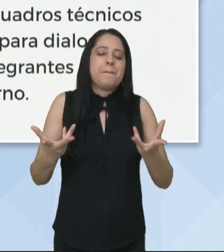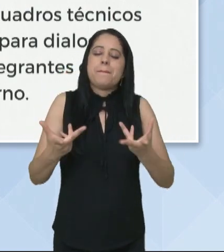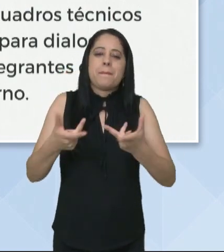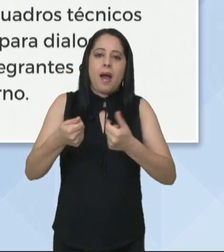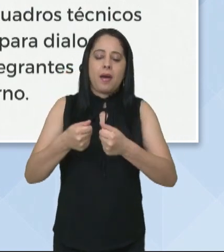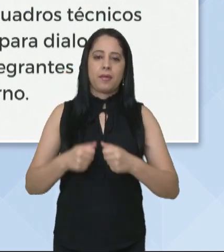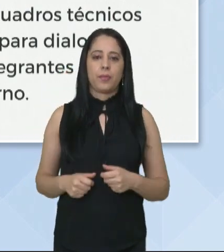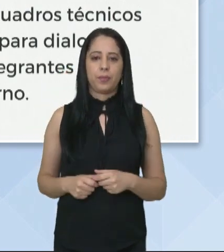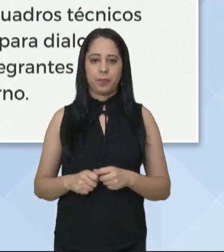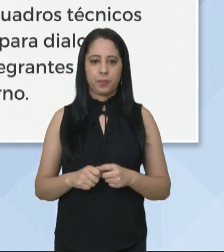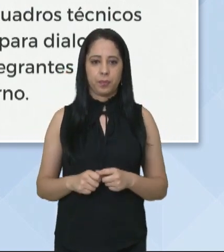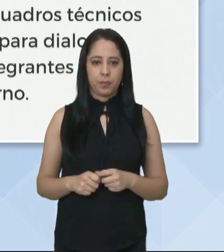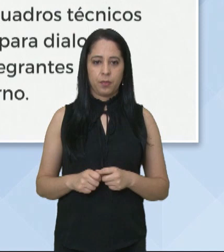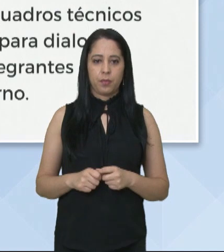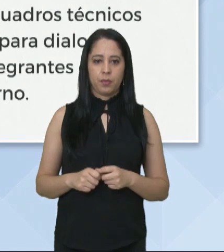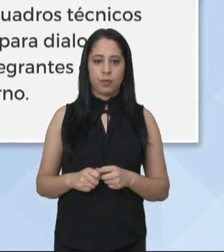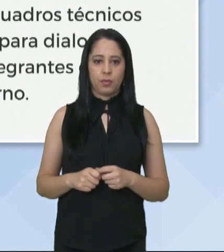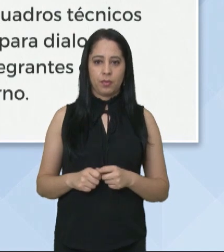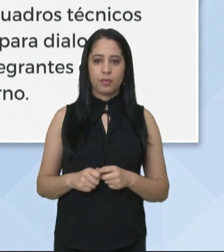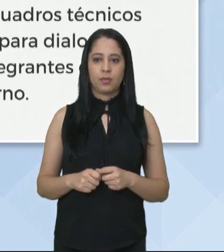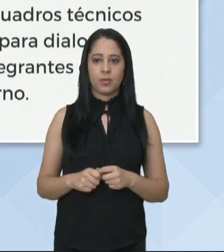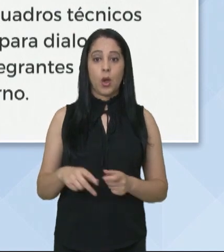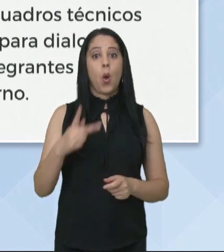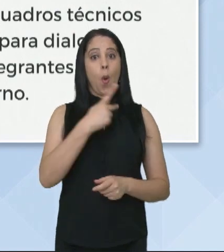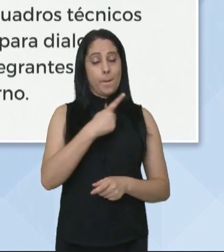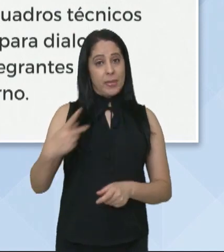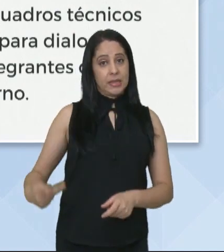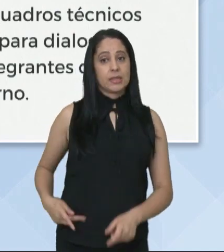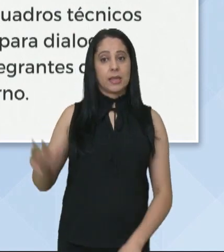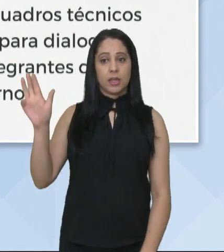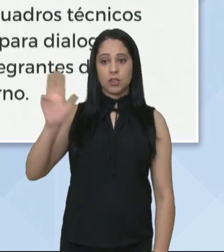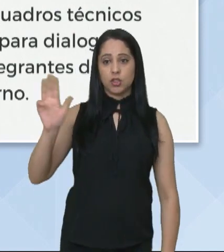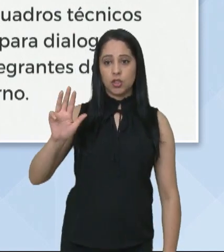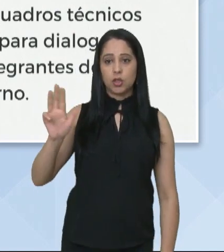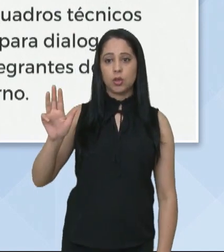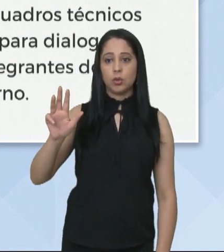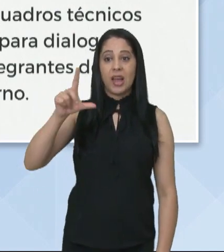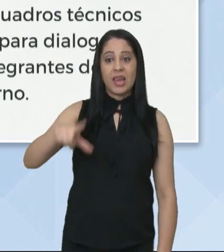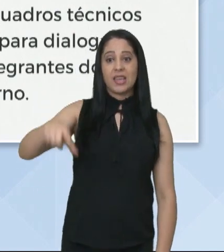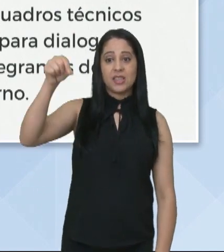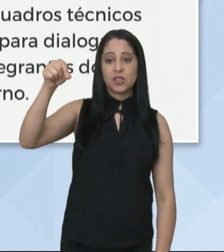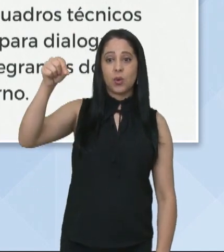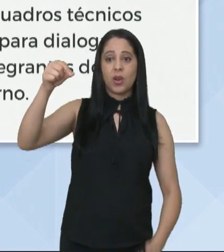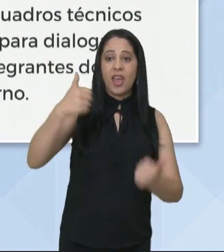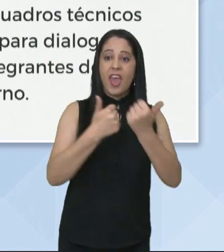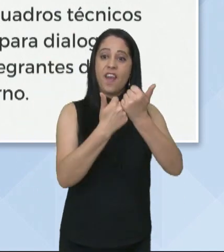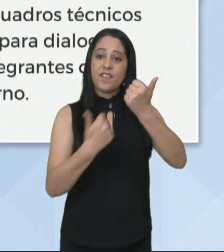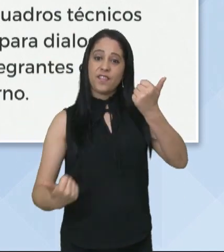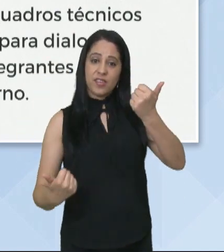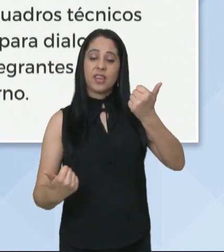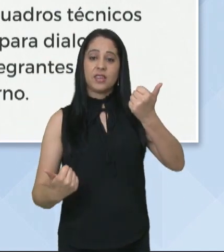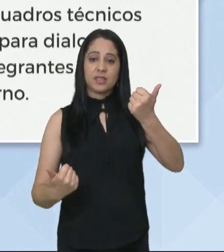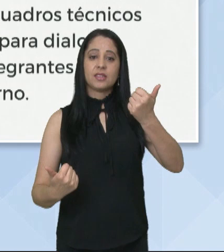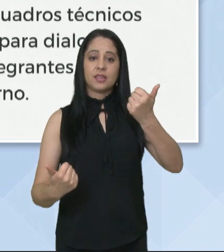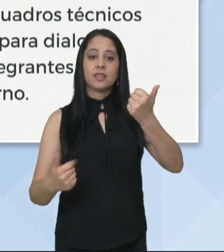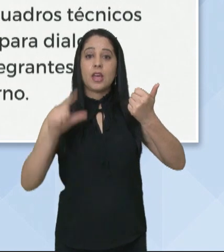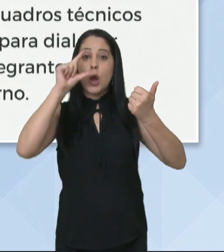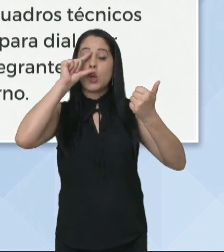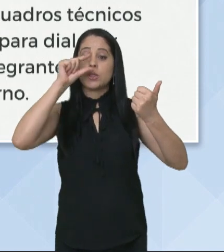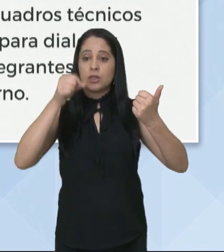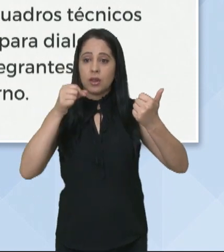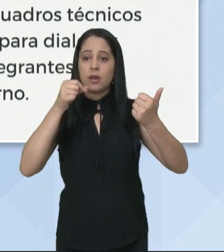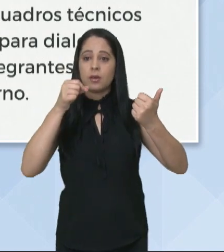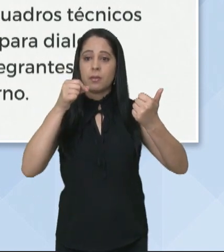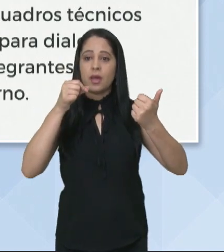Zé Cláudio? O presidente Lula escolheu seu vice-presidente,